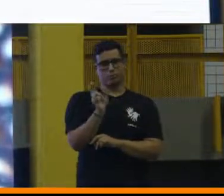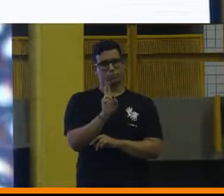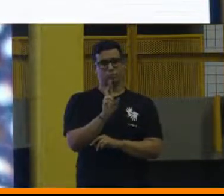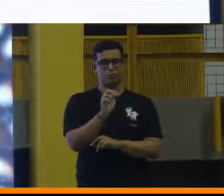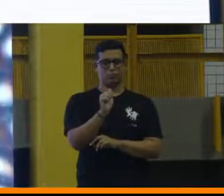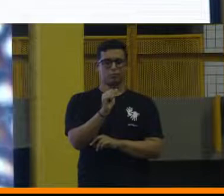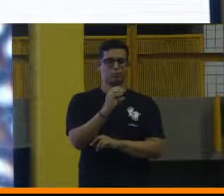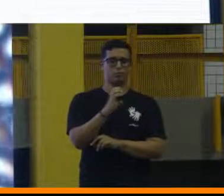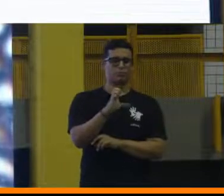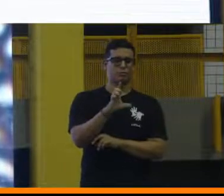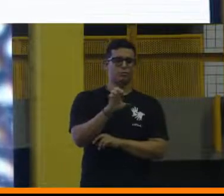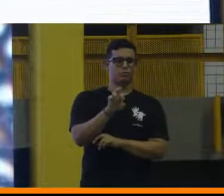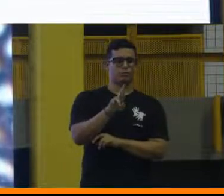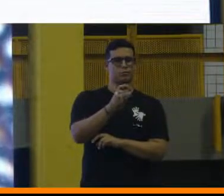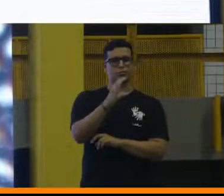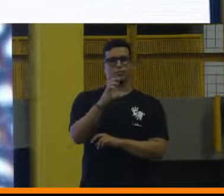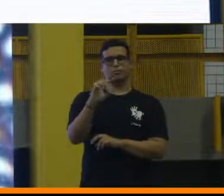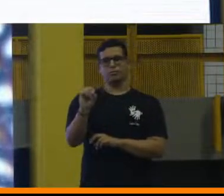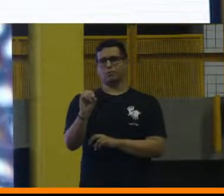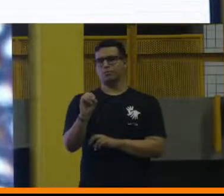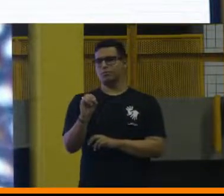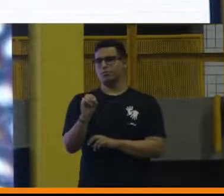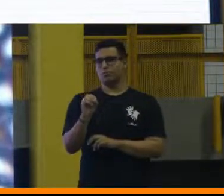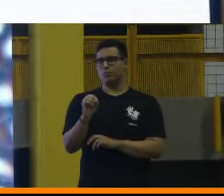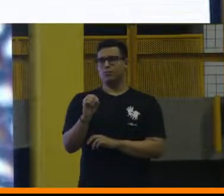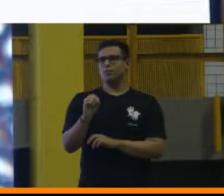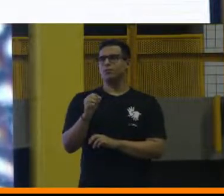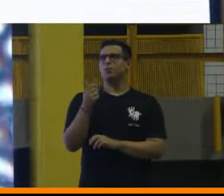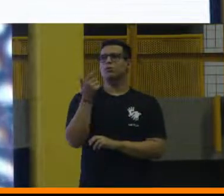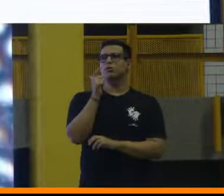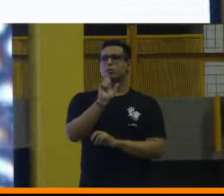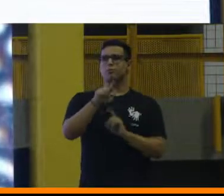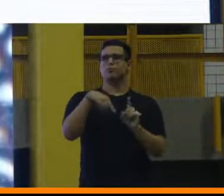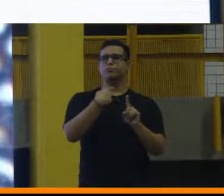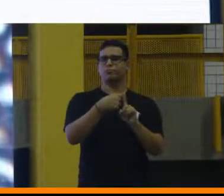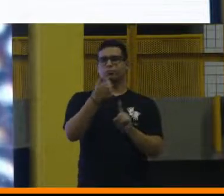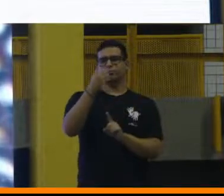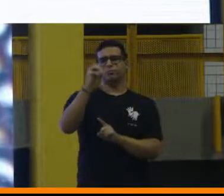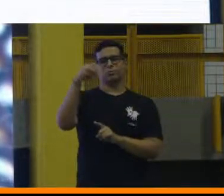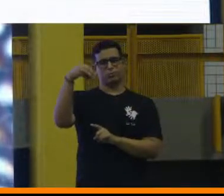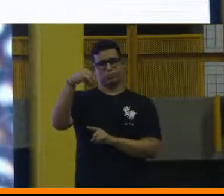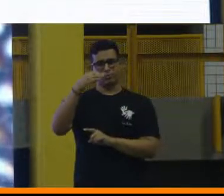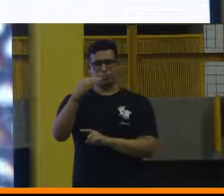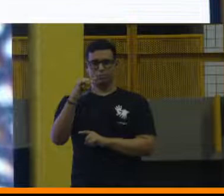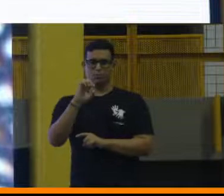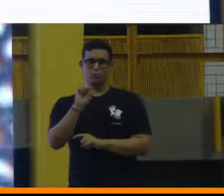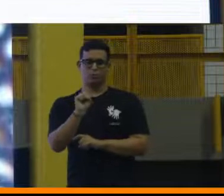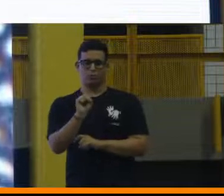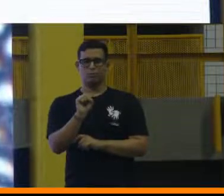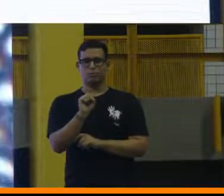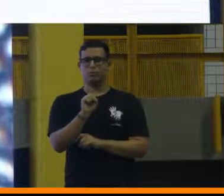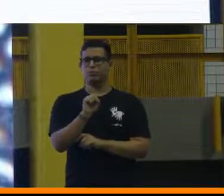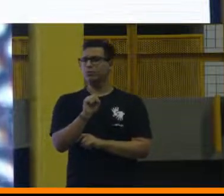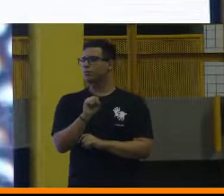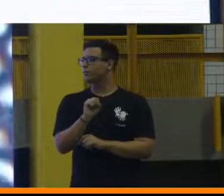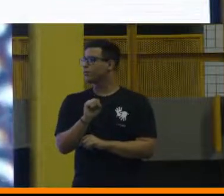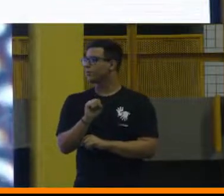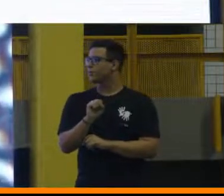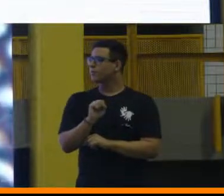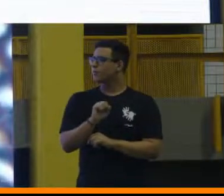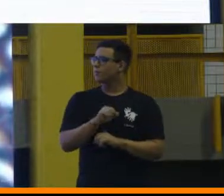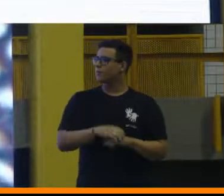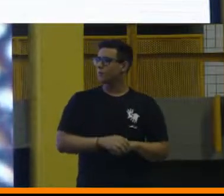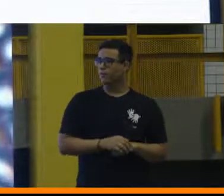aceleração. Ganhou 10 metros por segundo em 1 segundo. No